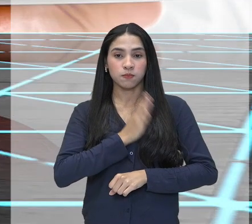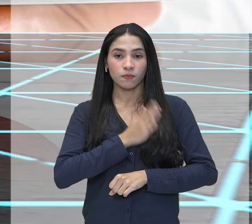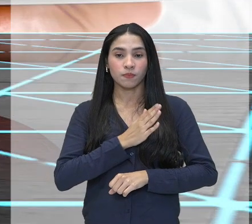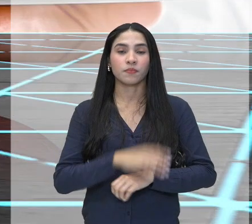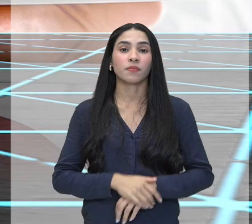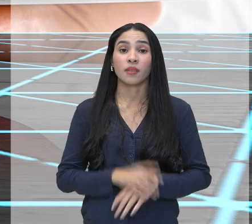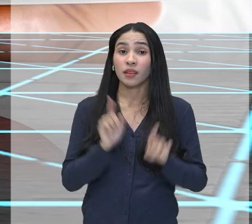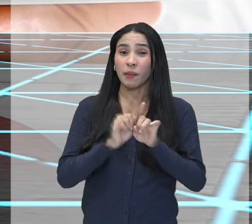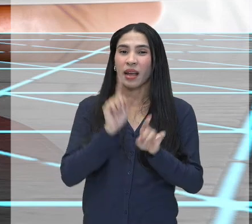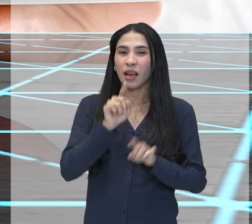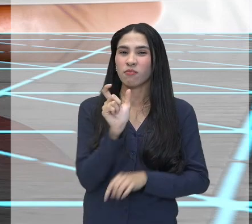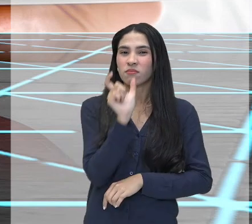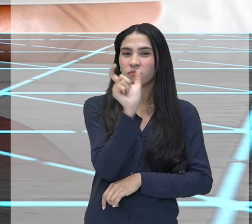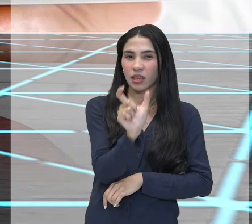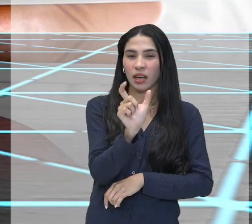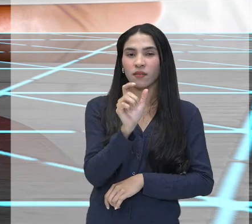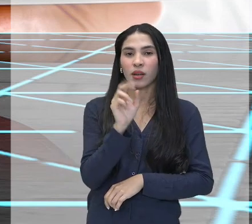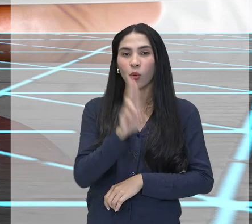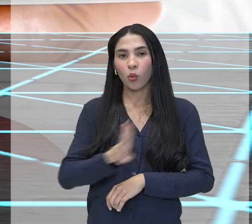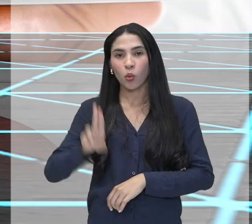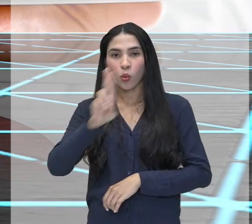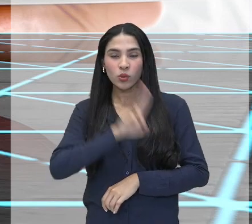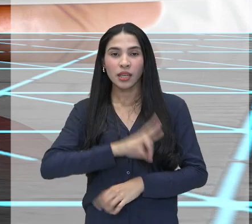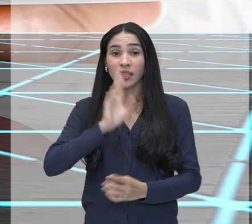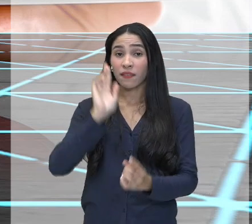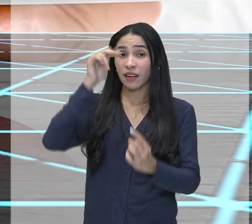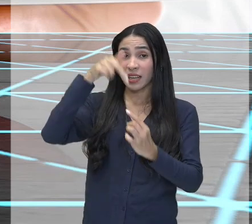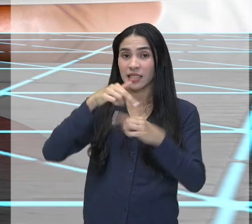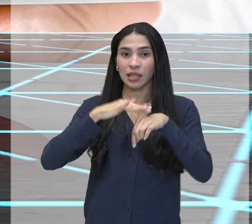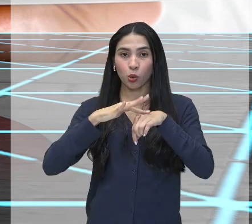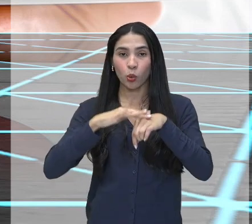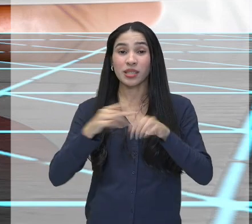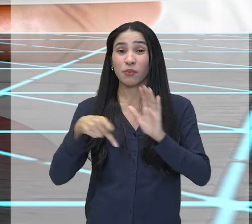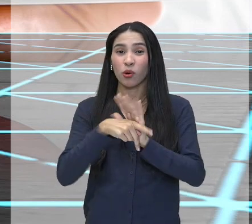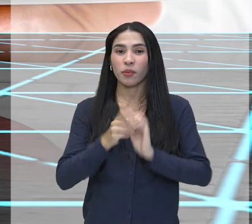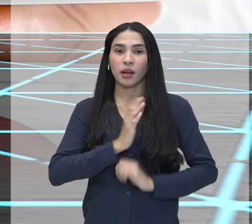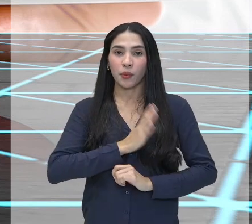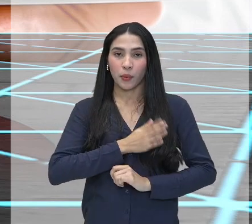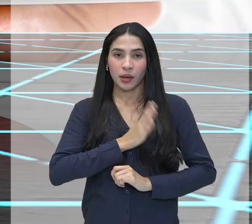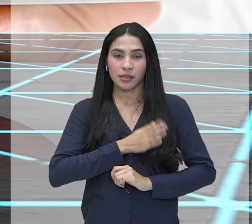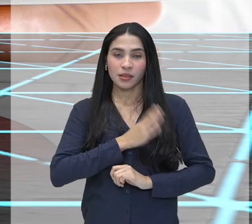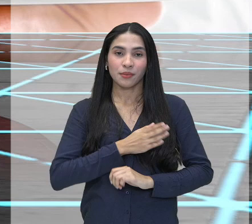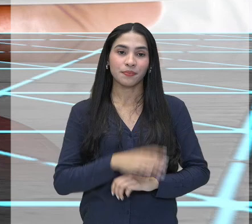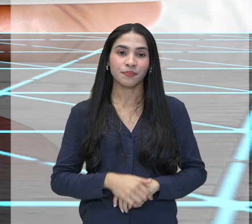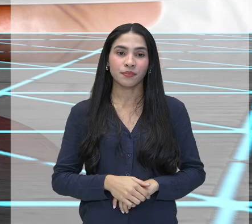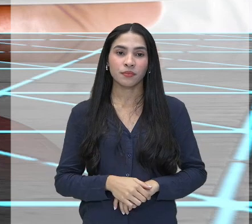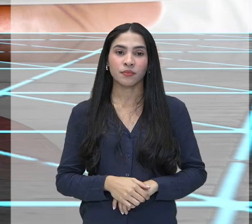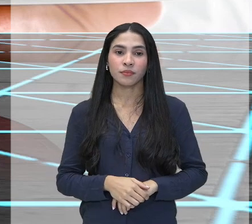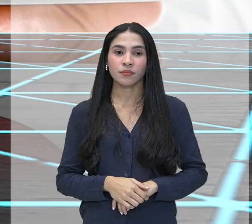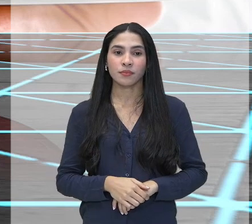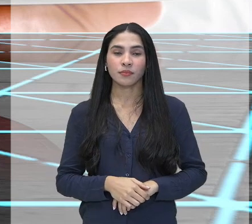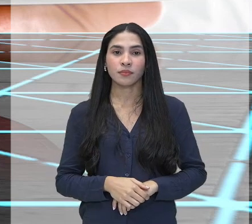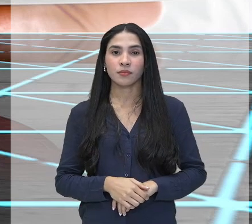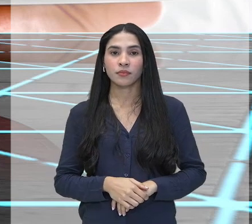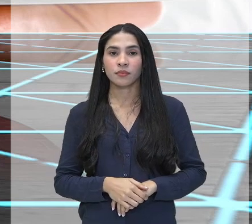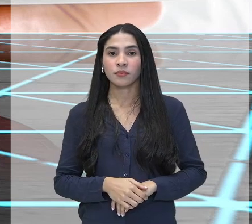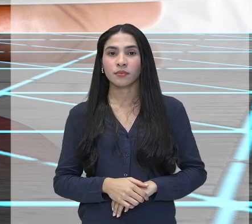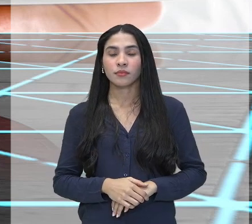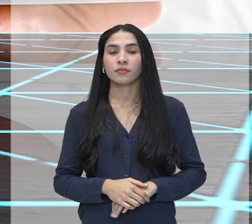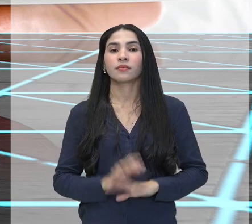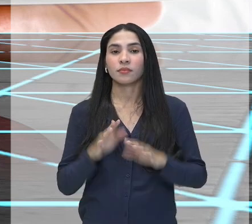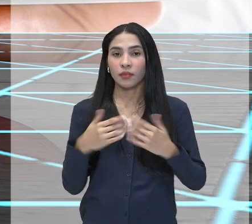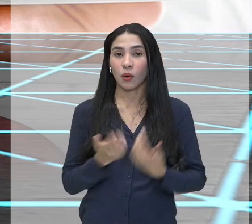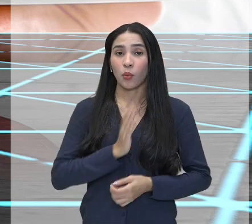que é utilizado para denominar essas doenças que são atuantes ali no